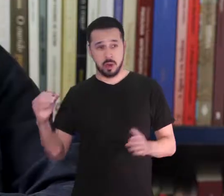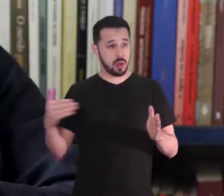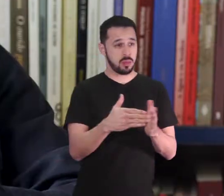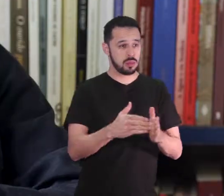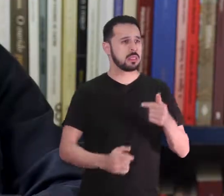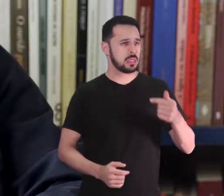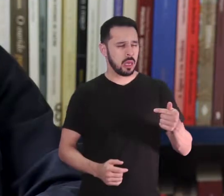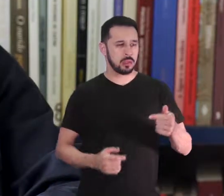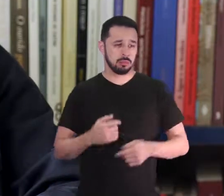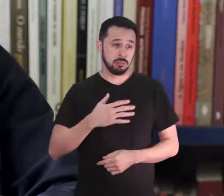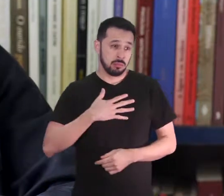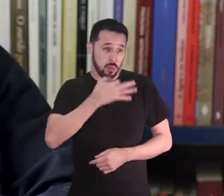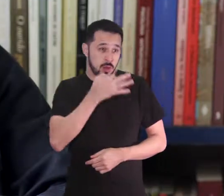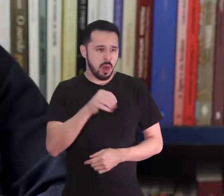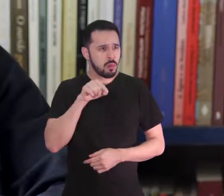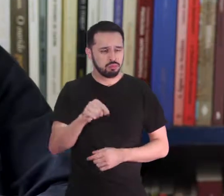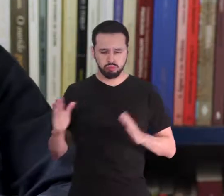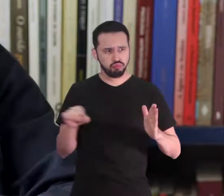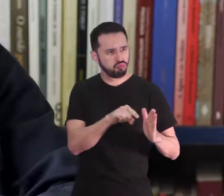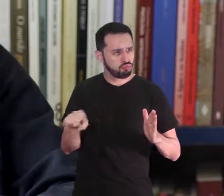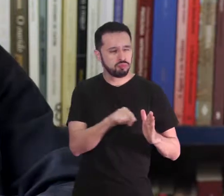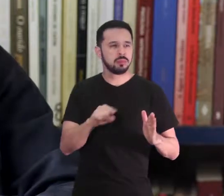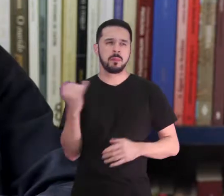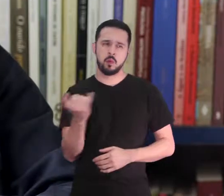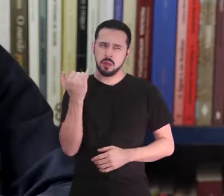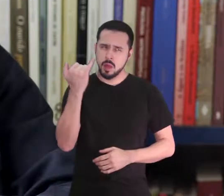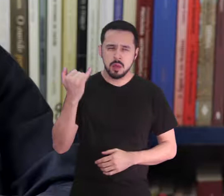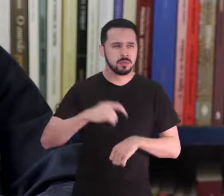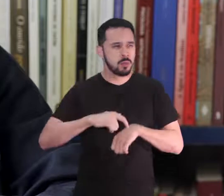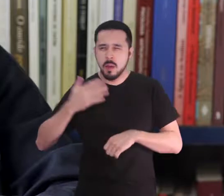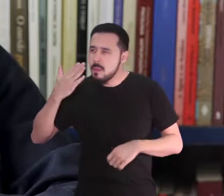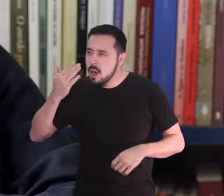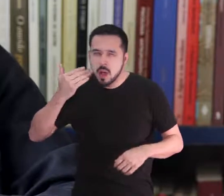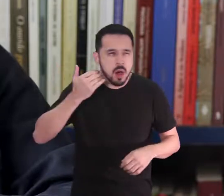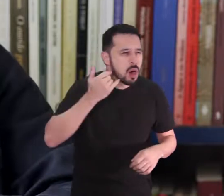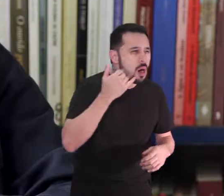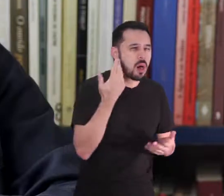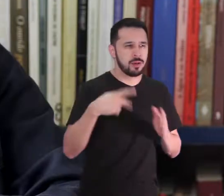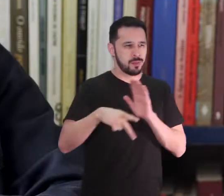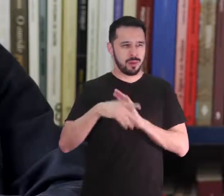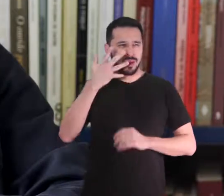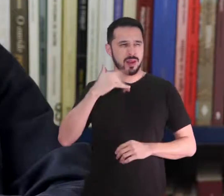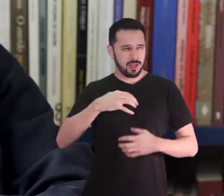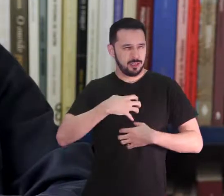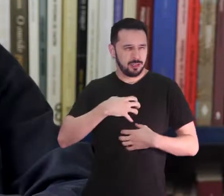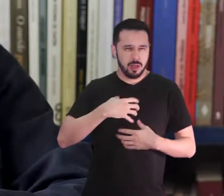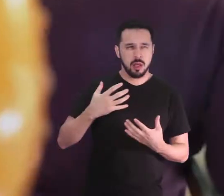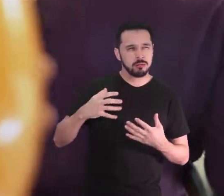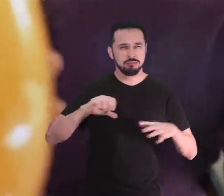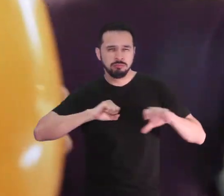aos 7 considero que seja um período muito importante assim, de alimento, né, do que se chama